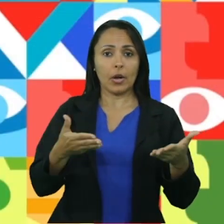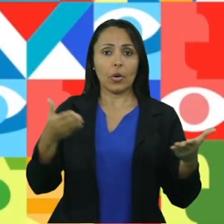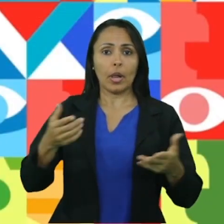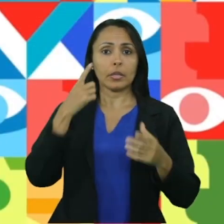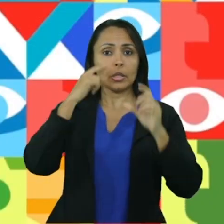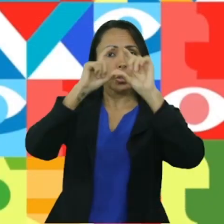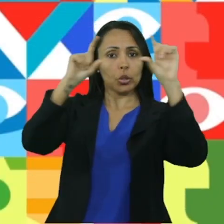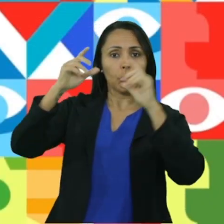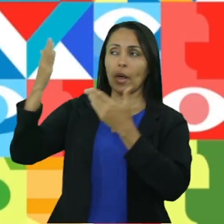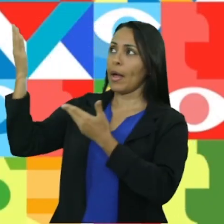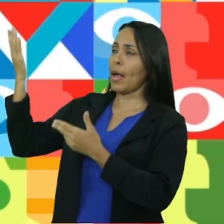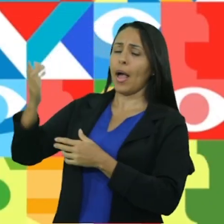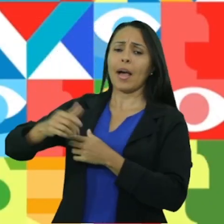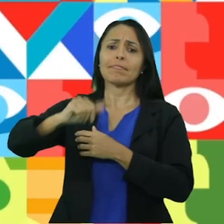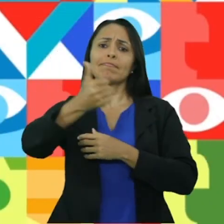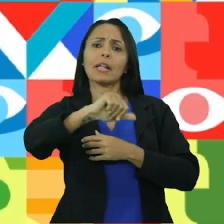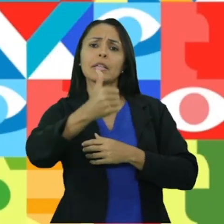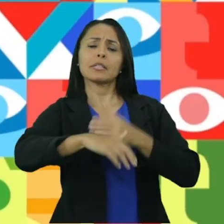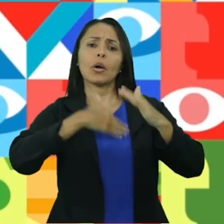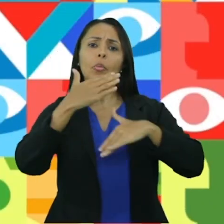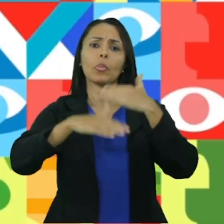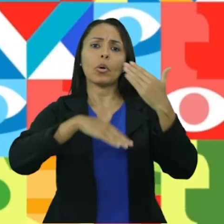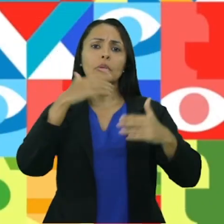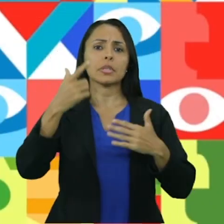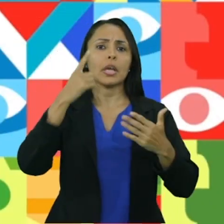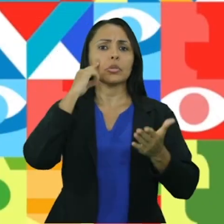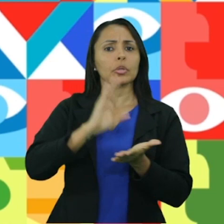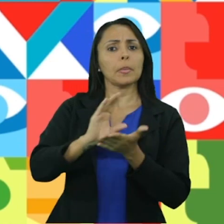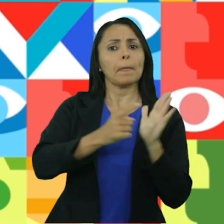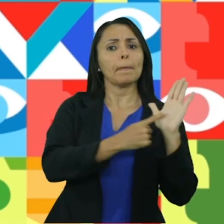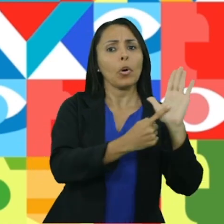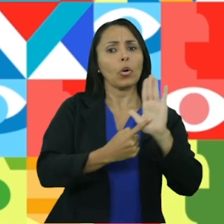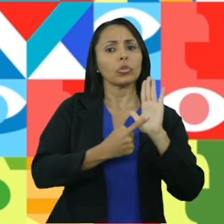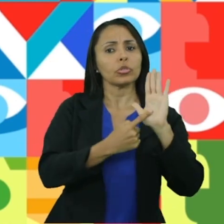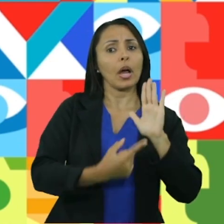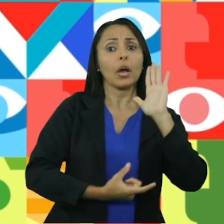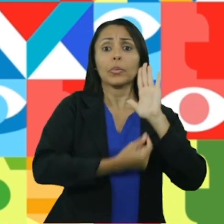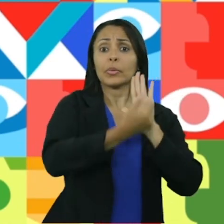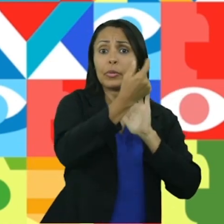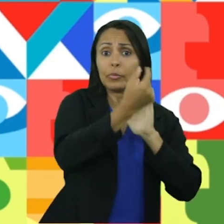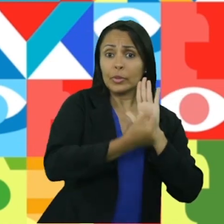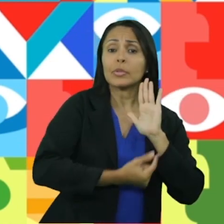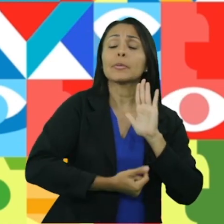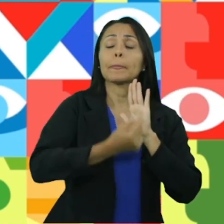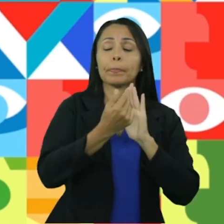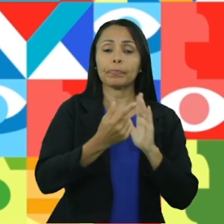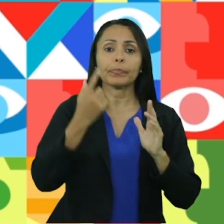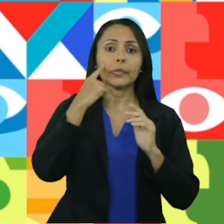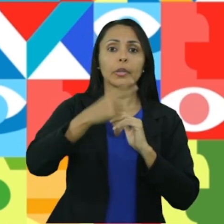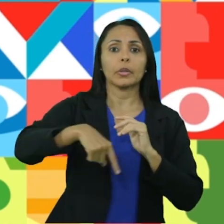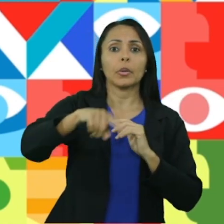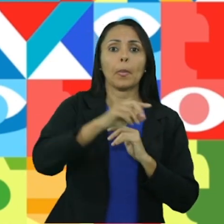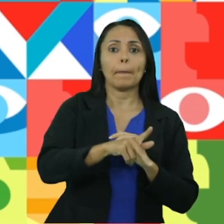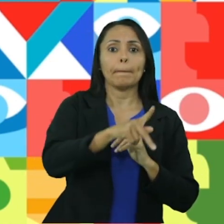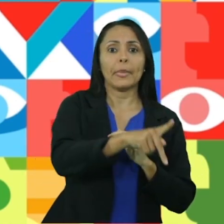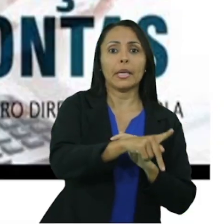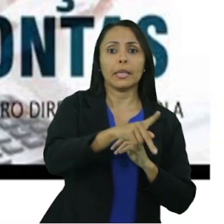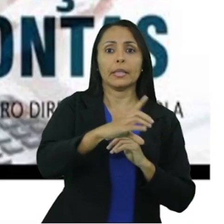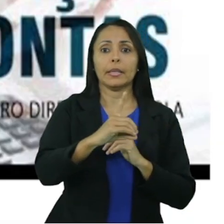intitula-se Analisar o processo de prestação de contas dos recursos financeiros do